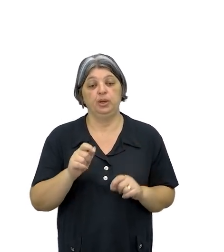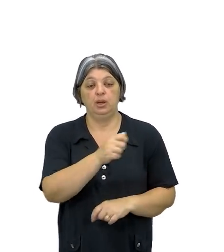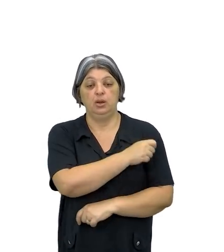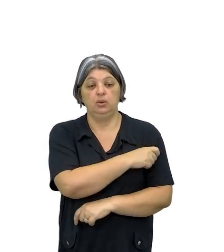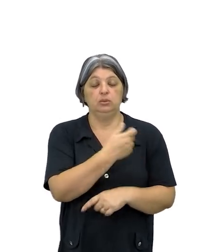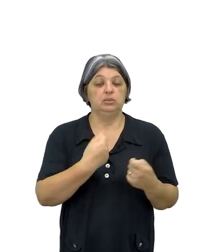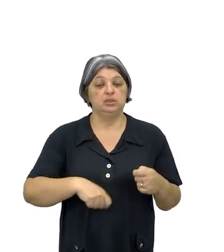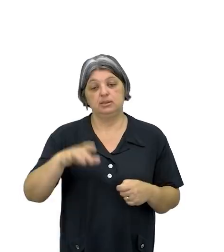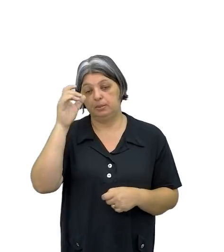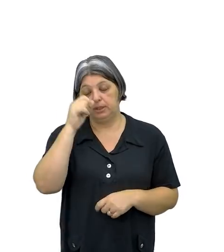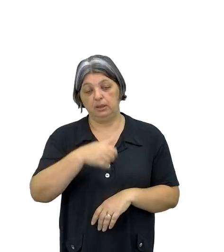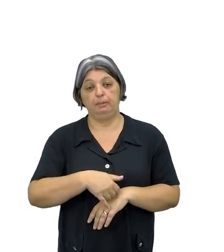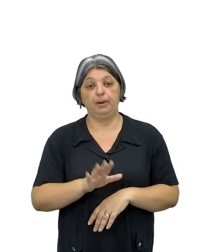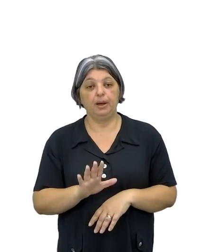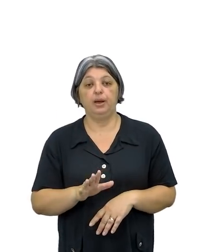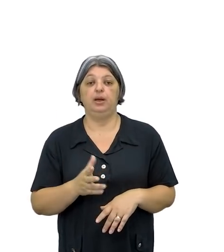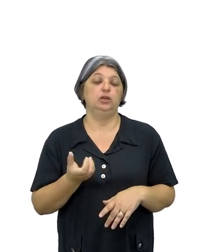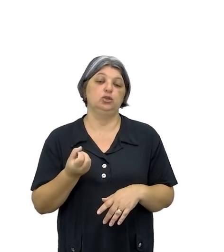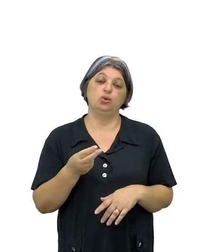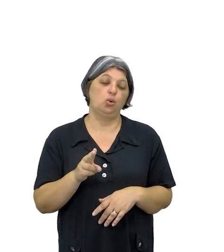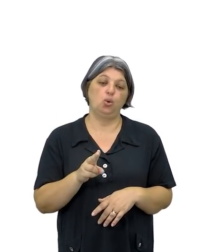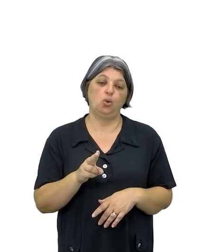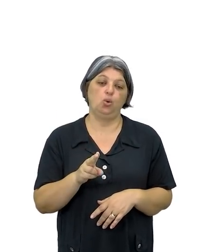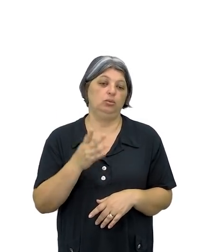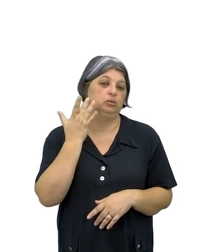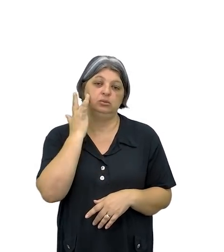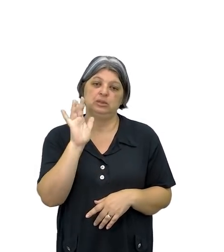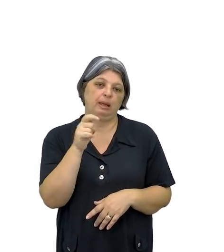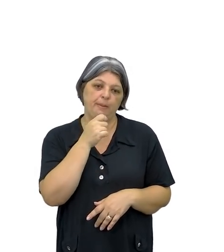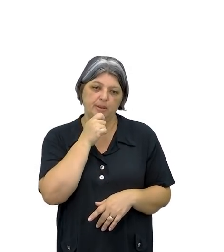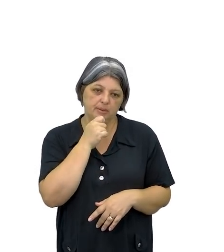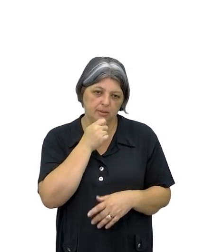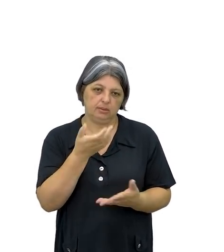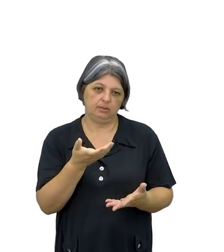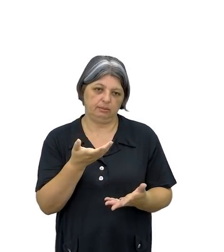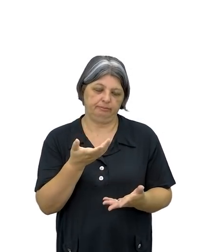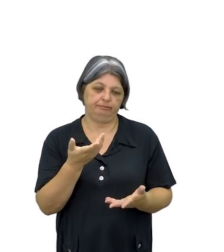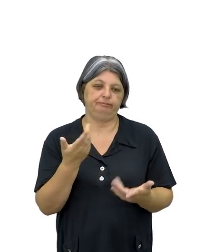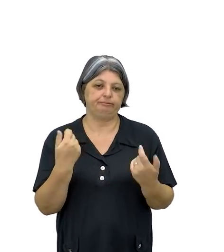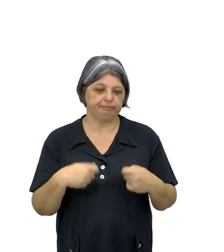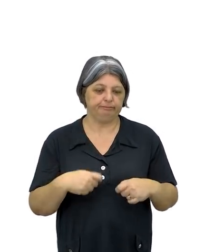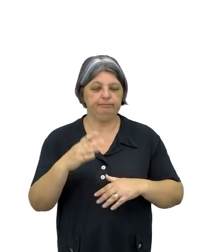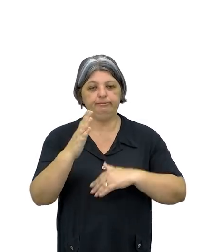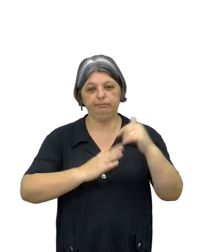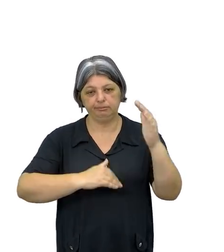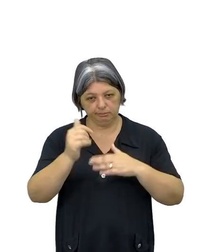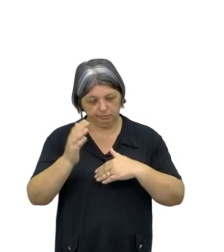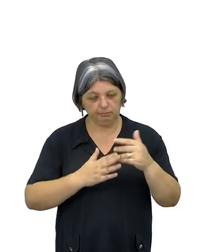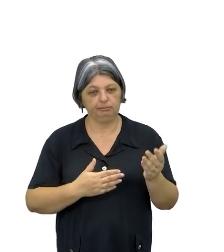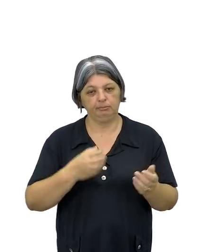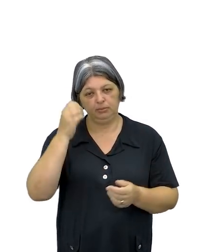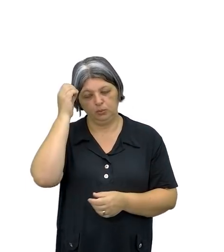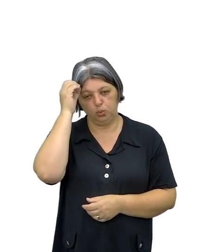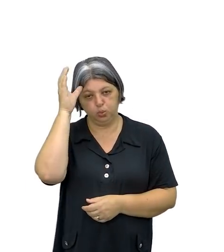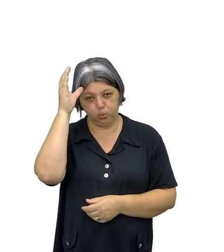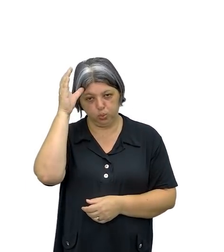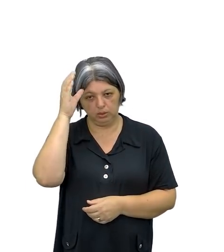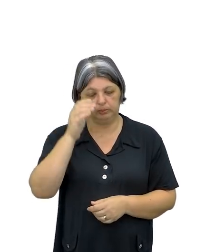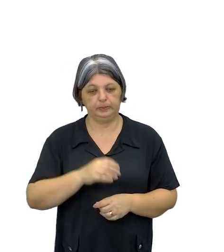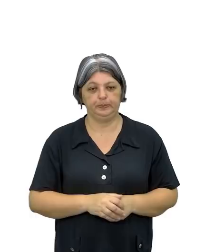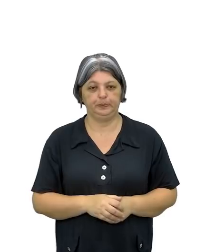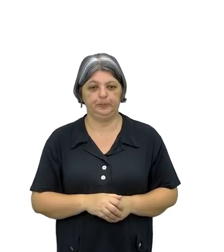propondo ações, né, para que eles se apropriem, né, dessas habilidades que elas estão